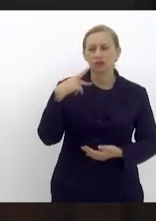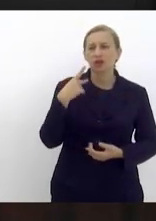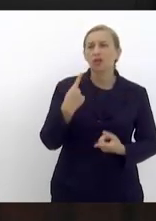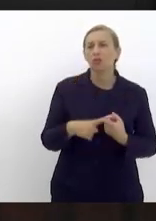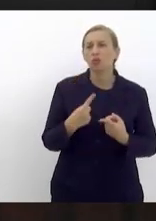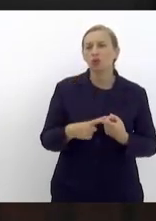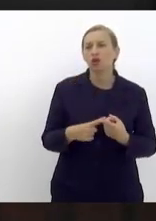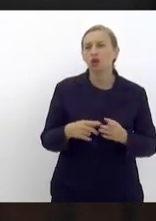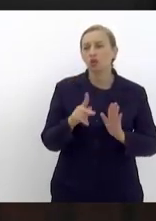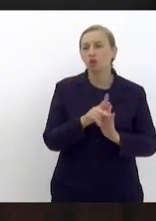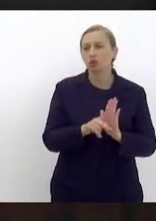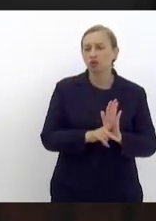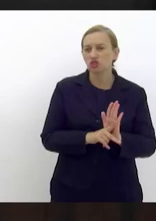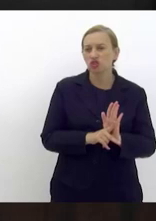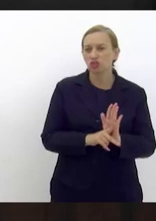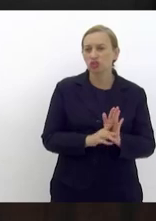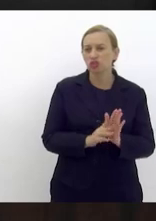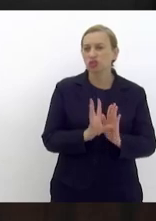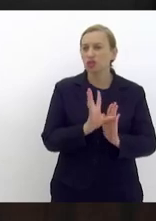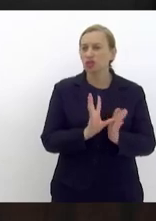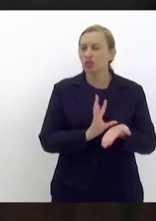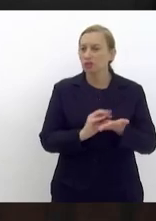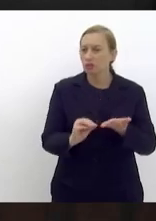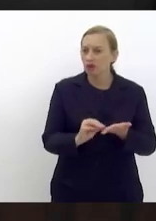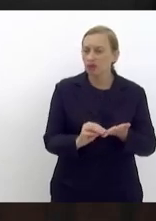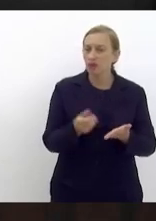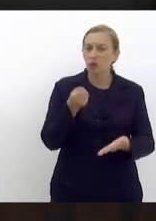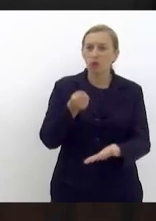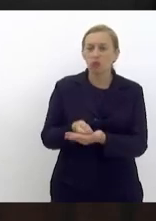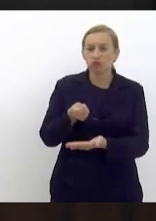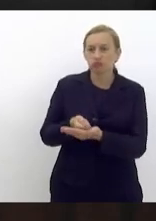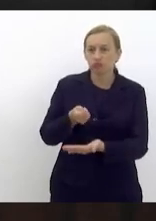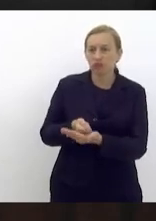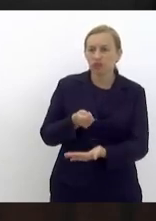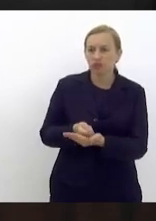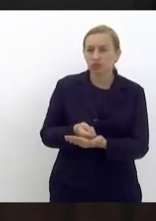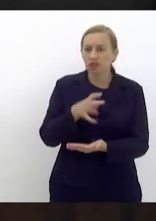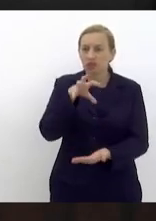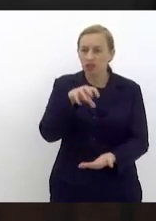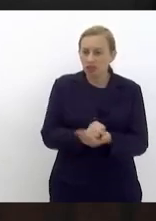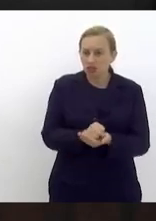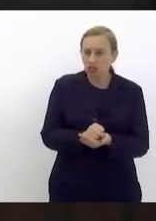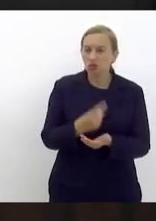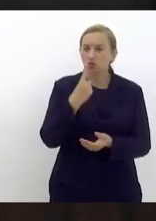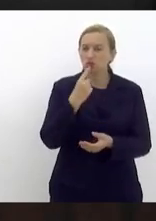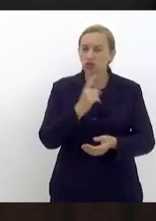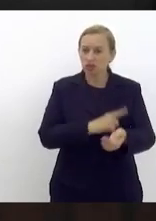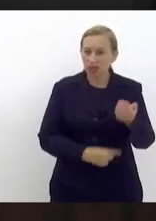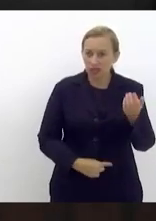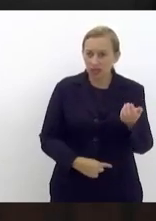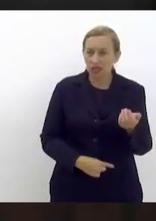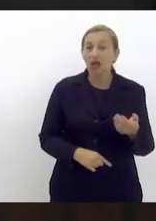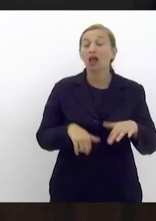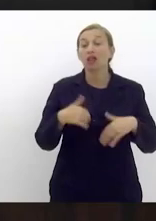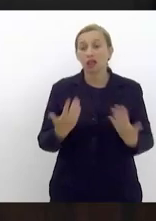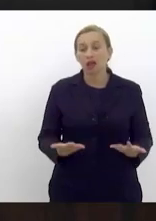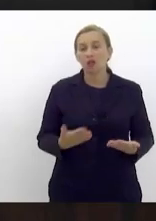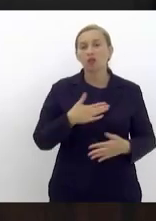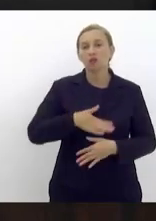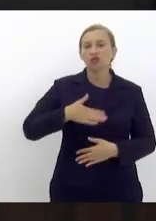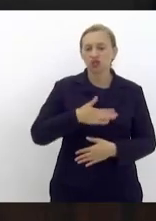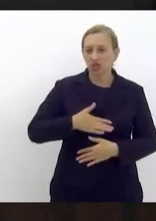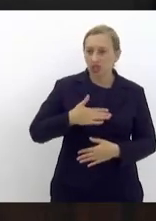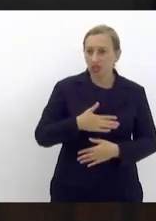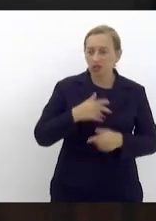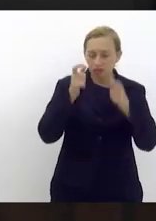o projeto em pauta é um projeto que fala sobre a obrigatoriedade do registro sanguíneo. Então, eu gostaria que se